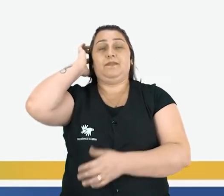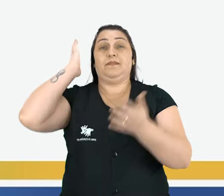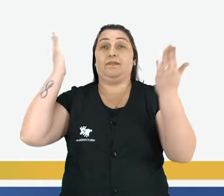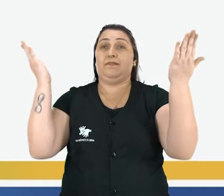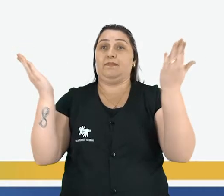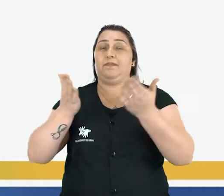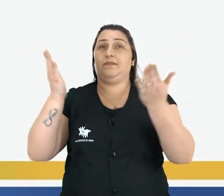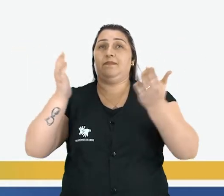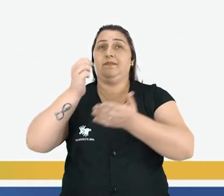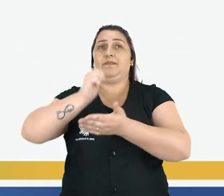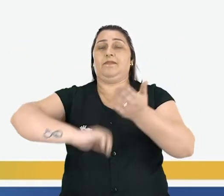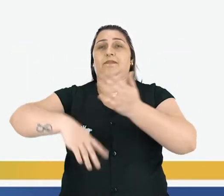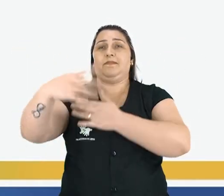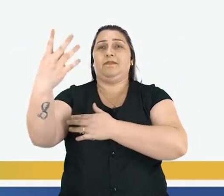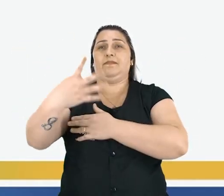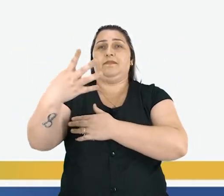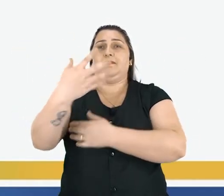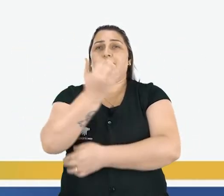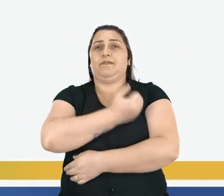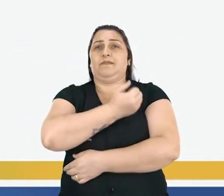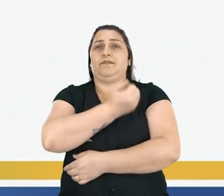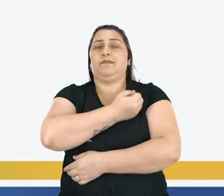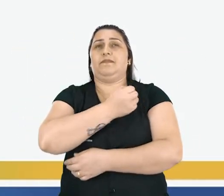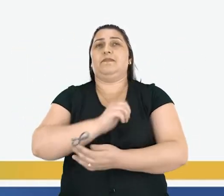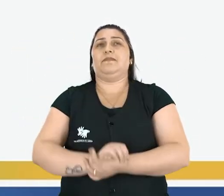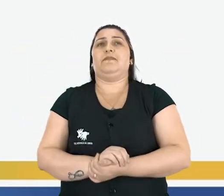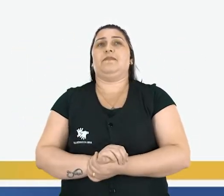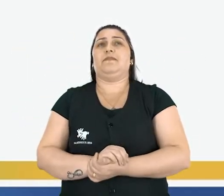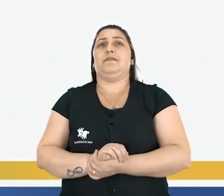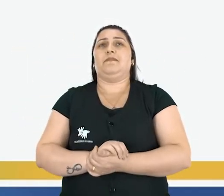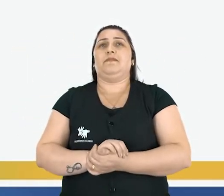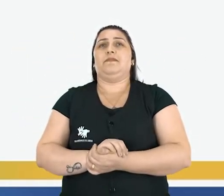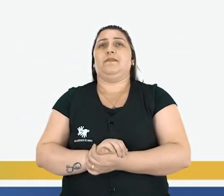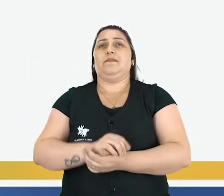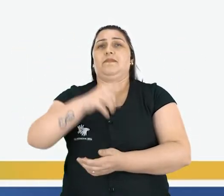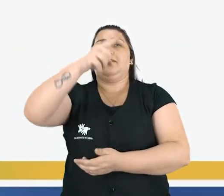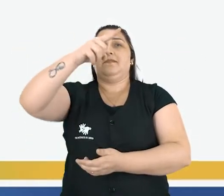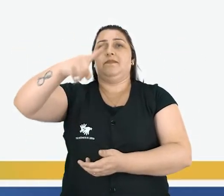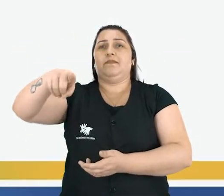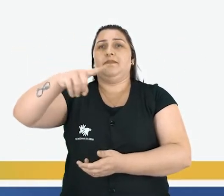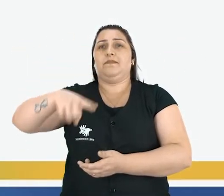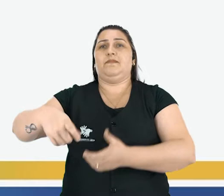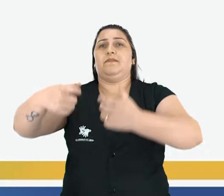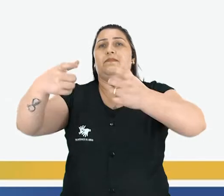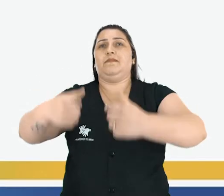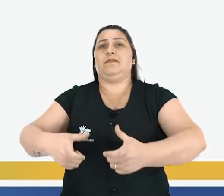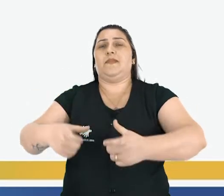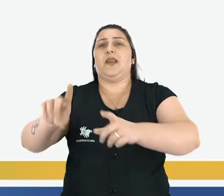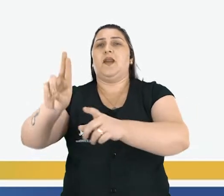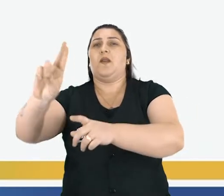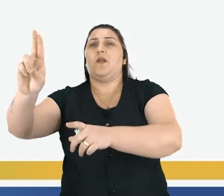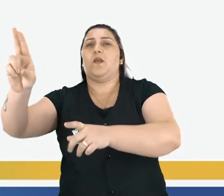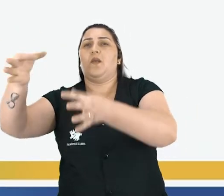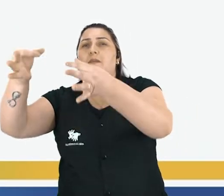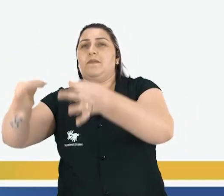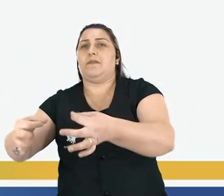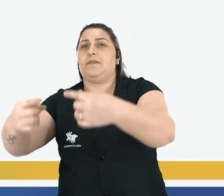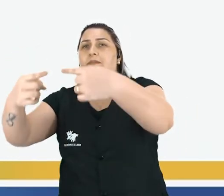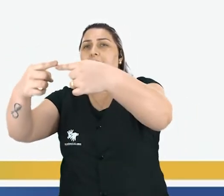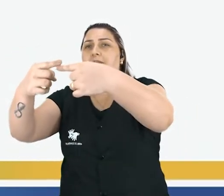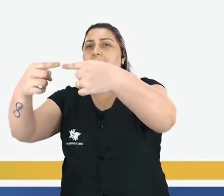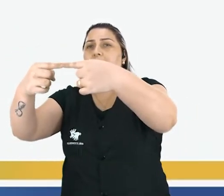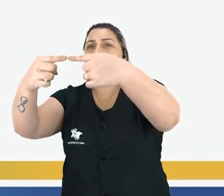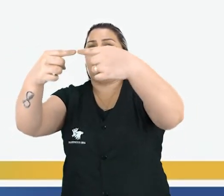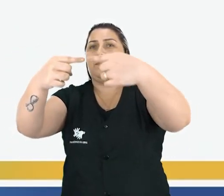vamos para a nossa atividade número quatro vamos ligar cada dependência da escola ao seu